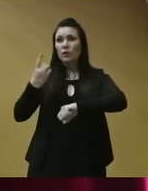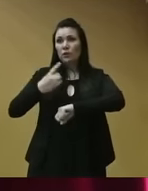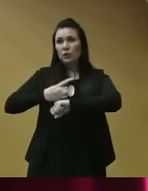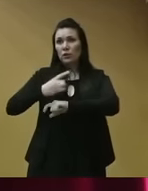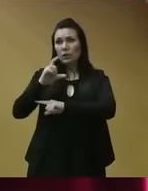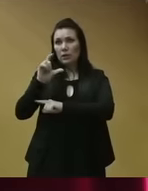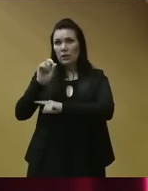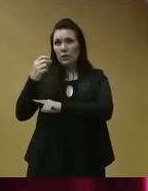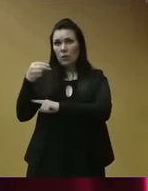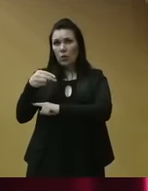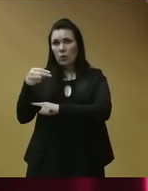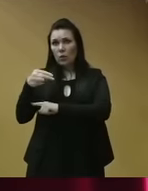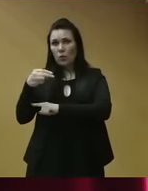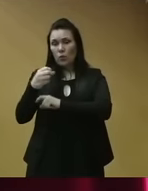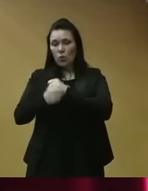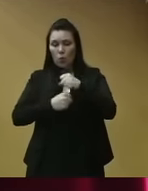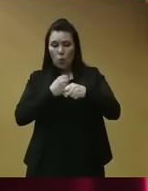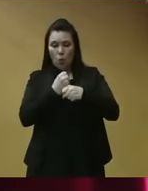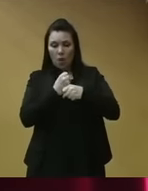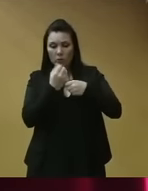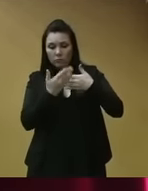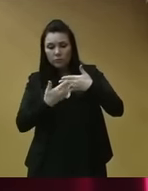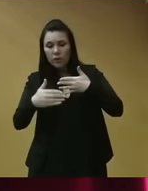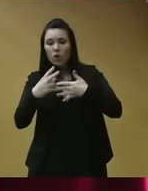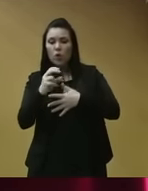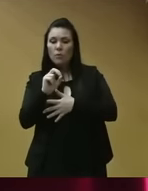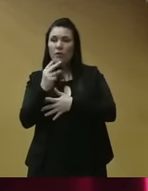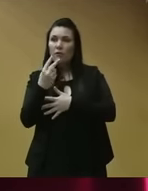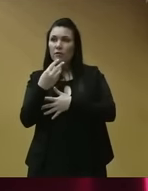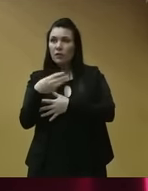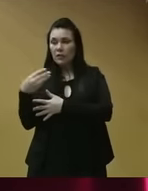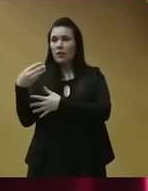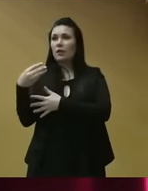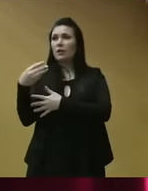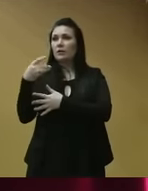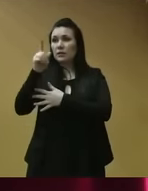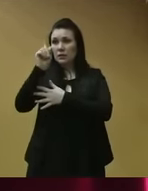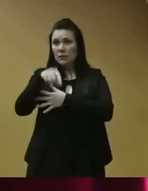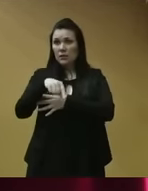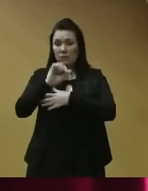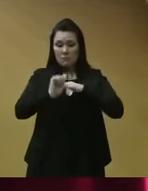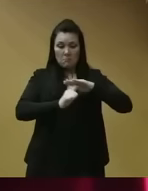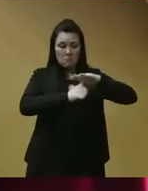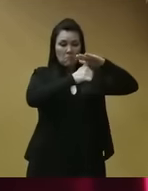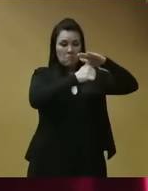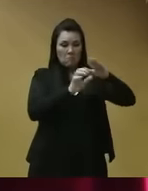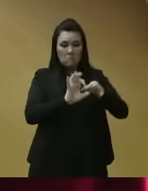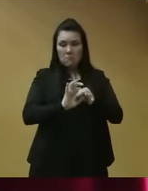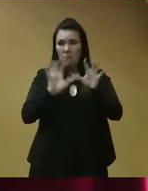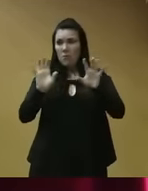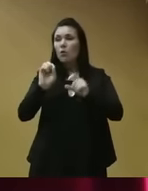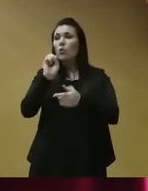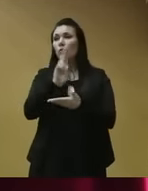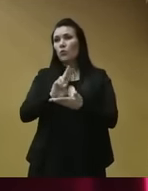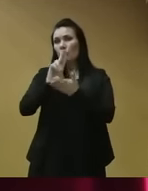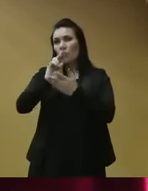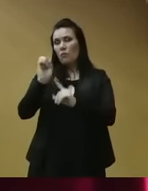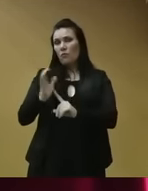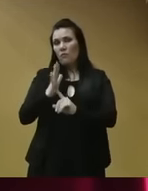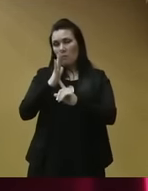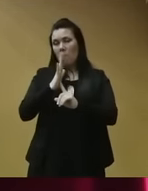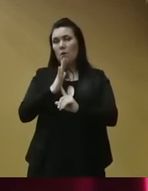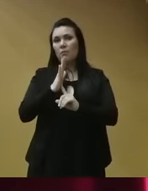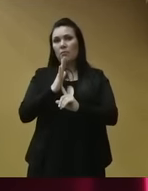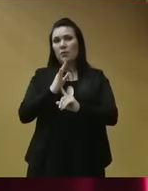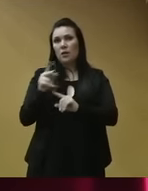de novembro do ano de 2023, de ordem da magnífica reitora da Universidade Federal de